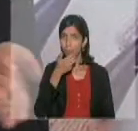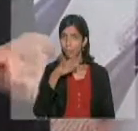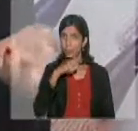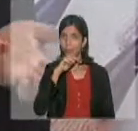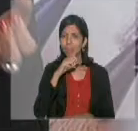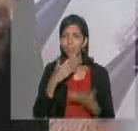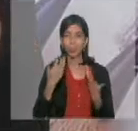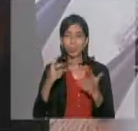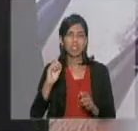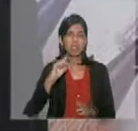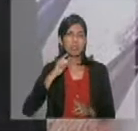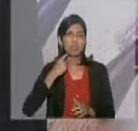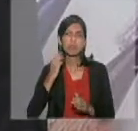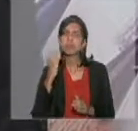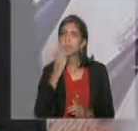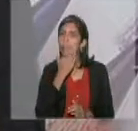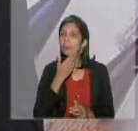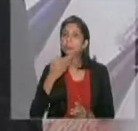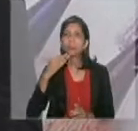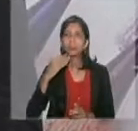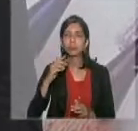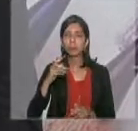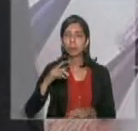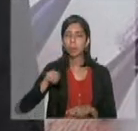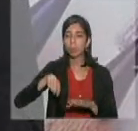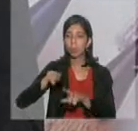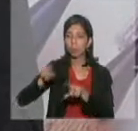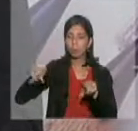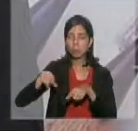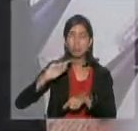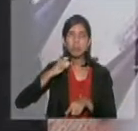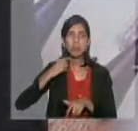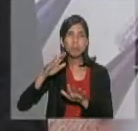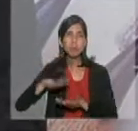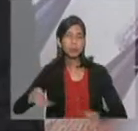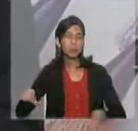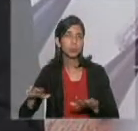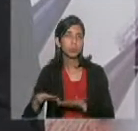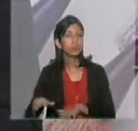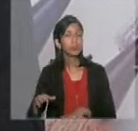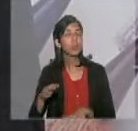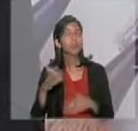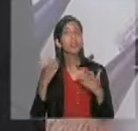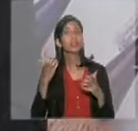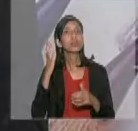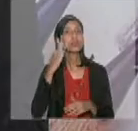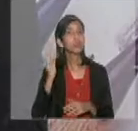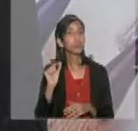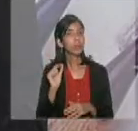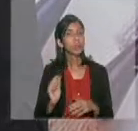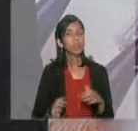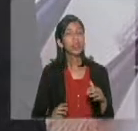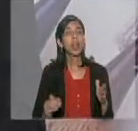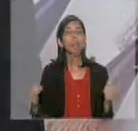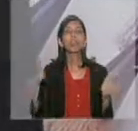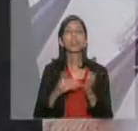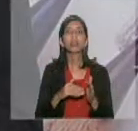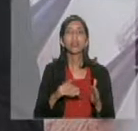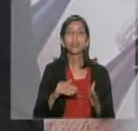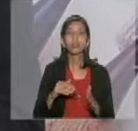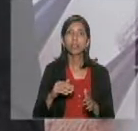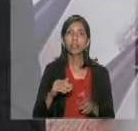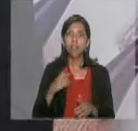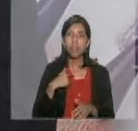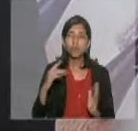se lambuze, né? Que suje a cozinha e etc e tal. Então o que eu queria saber de você é assim, até que ponto é